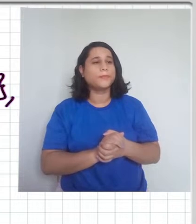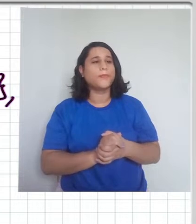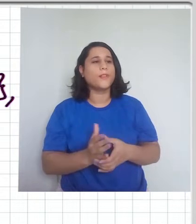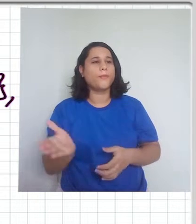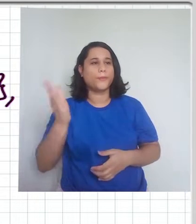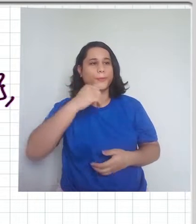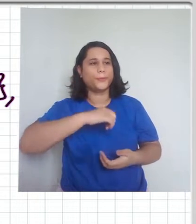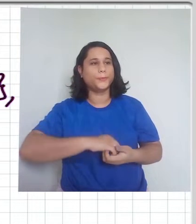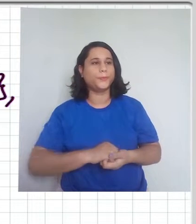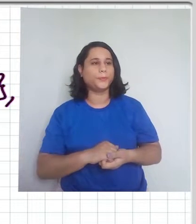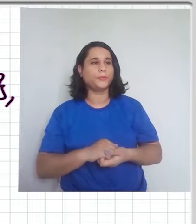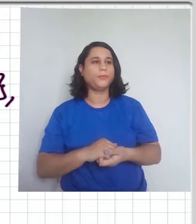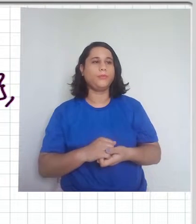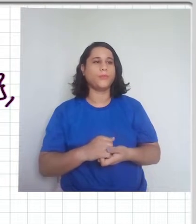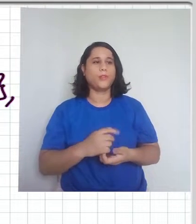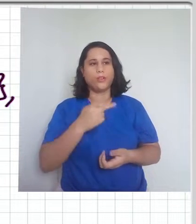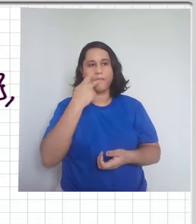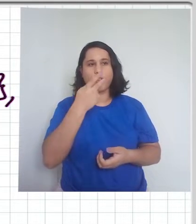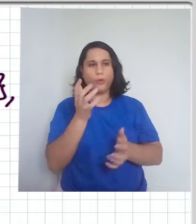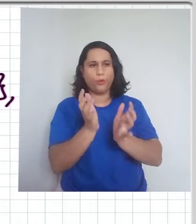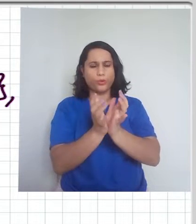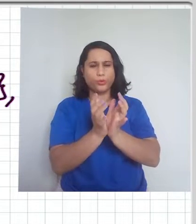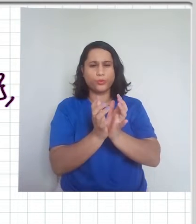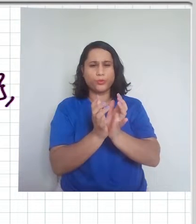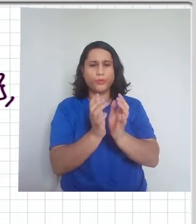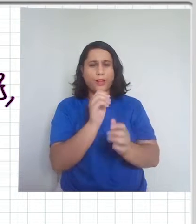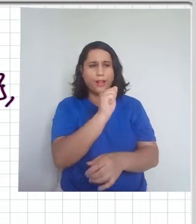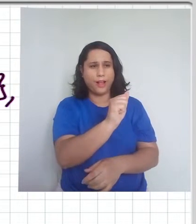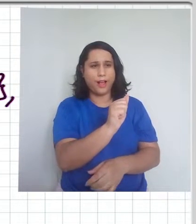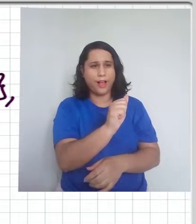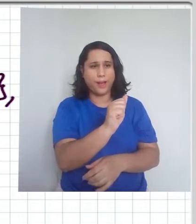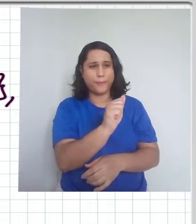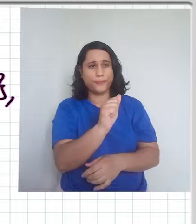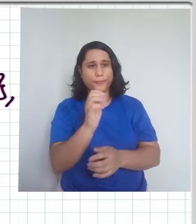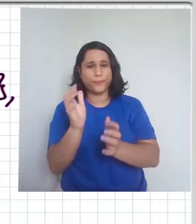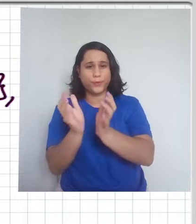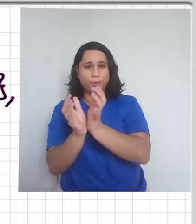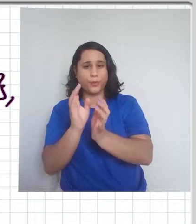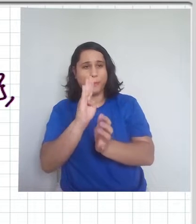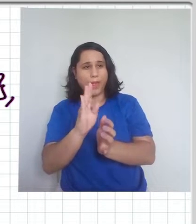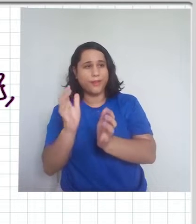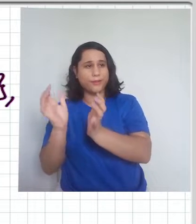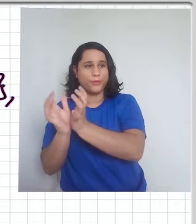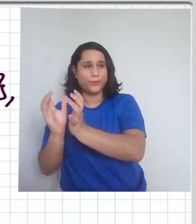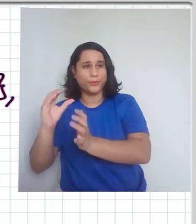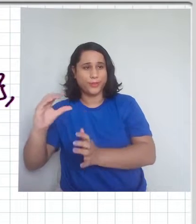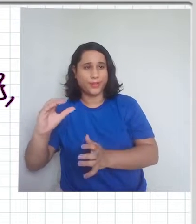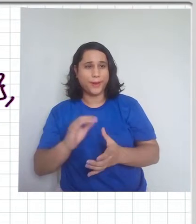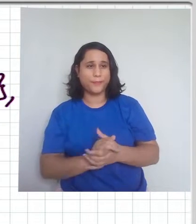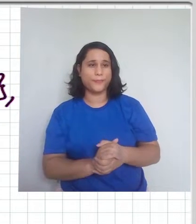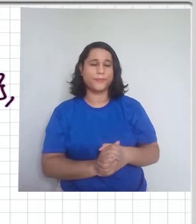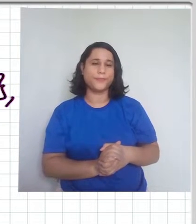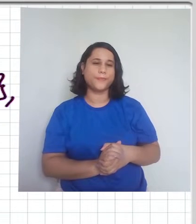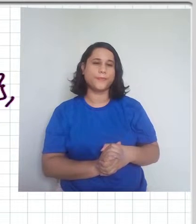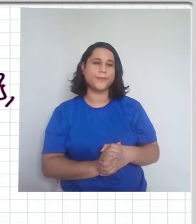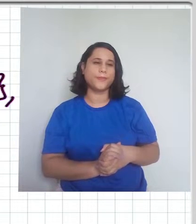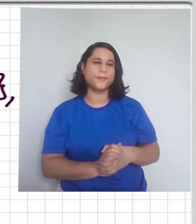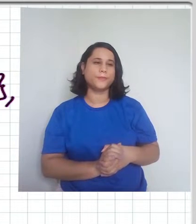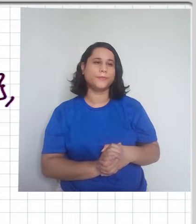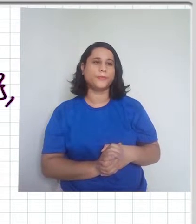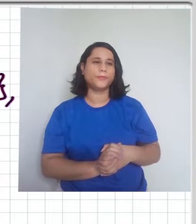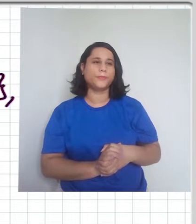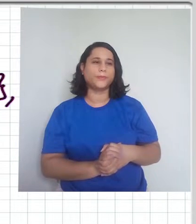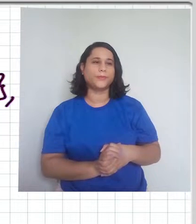lá. Quando eu digo os conjuntos A, B e C, com esses respectivos números que eu estou mostrando para vocês na